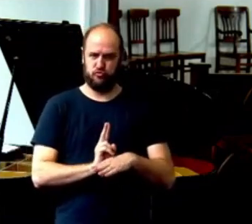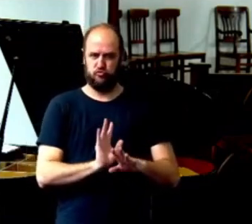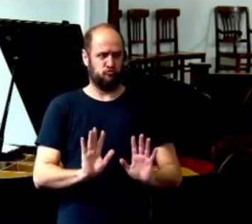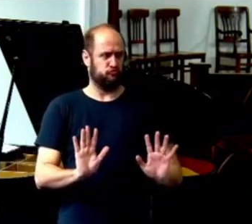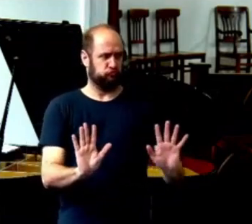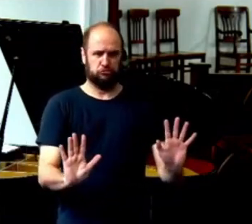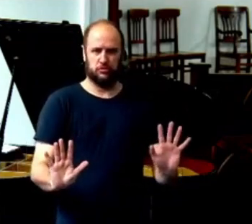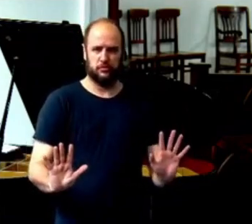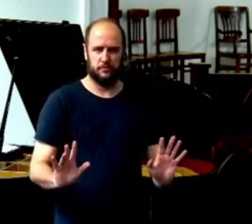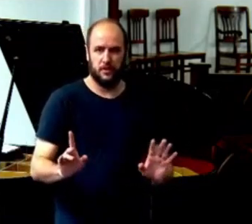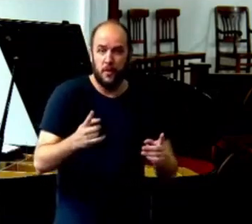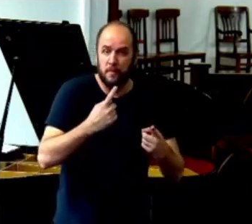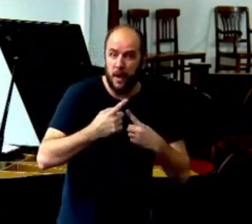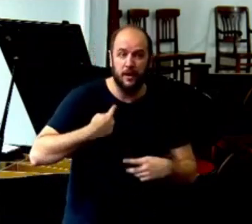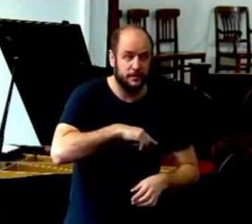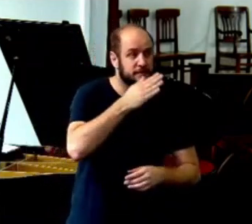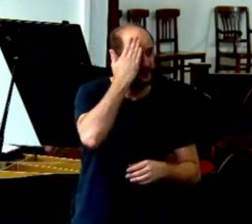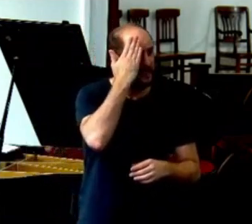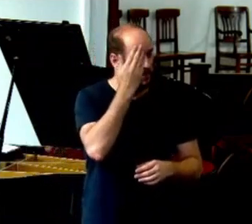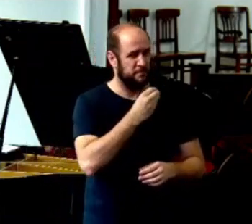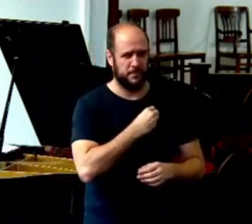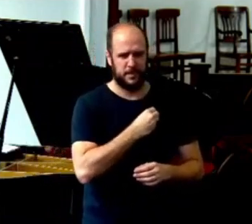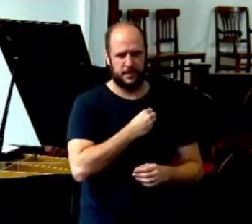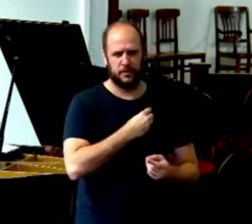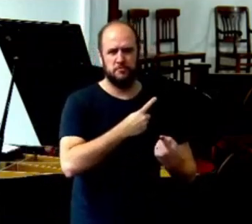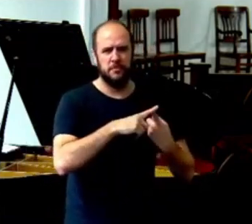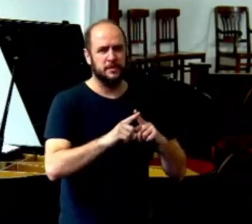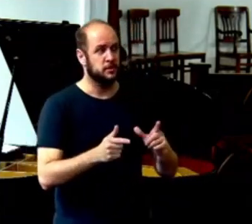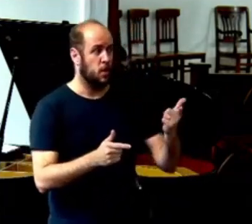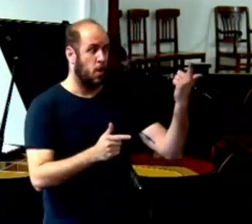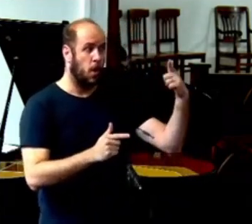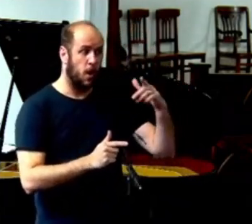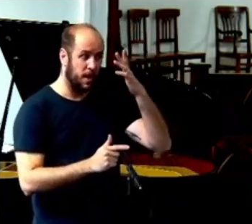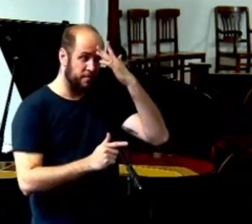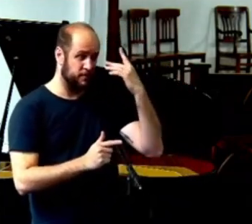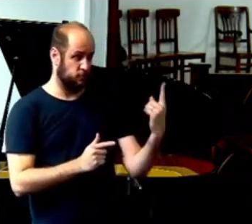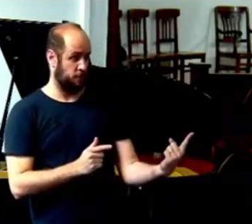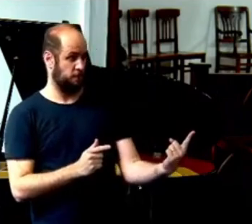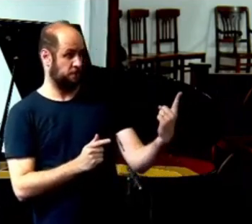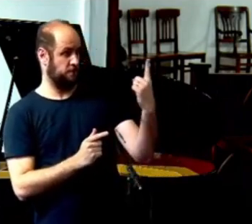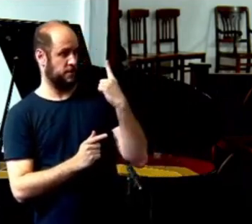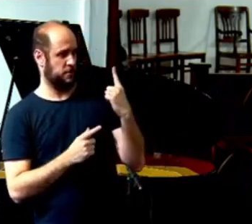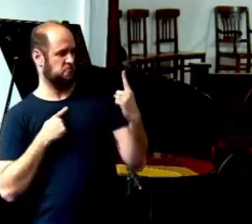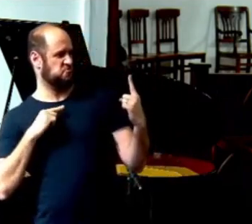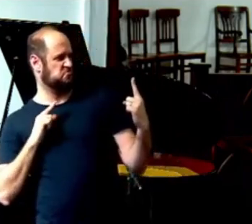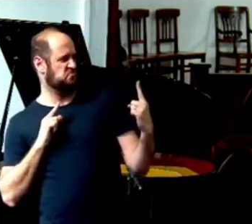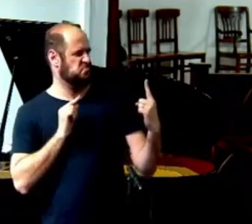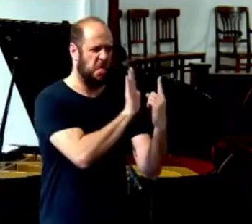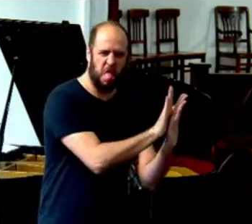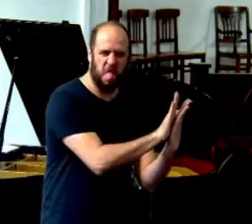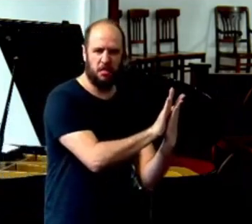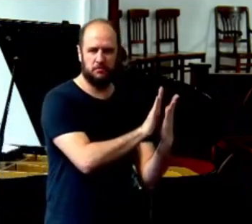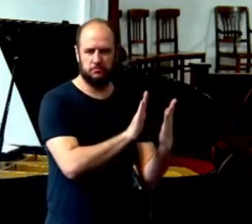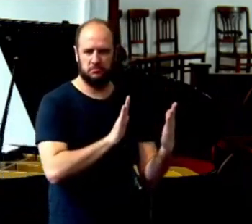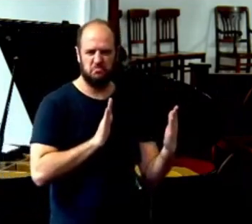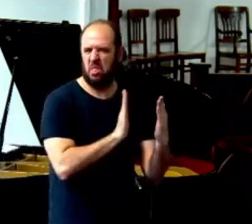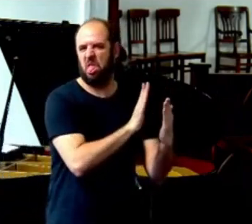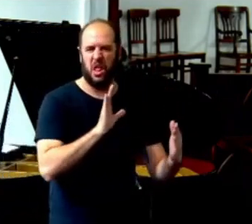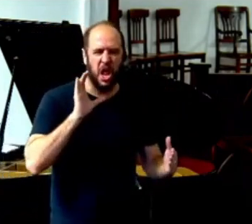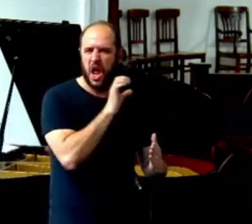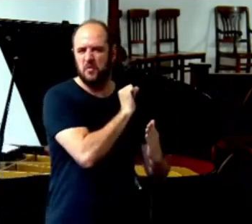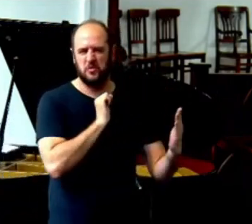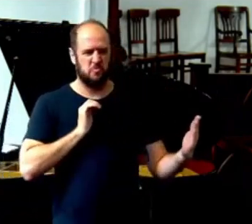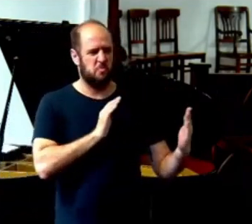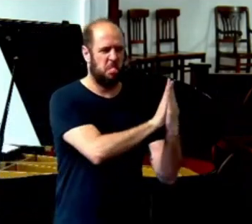Sabemos que temos pecados, mas quando somos confrontados por alguém, atacamos rapidamente.